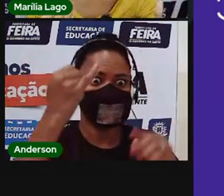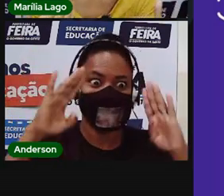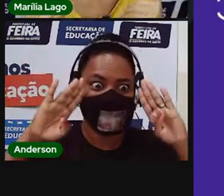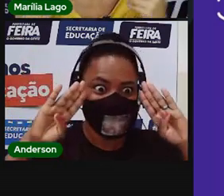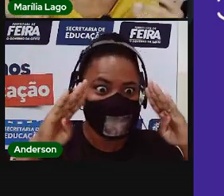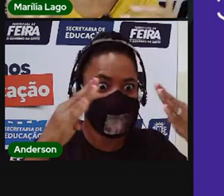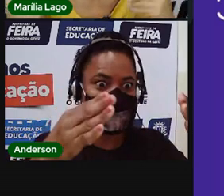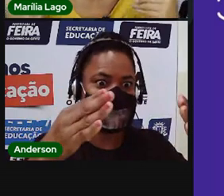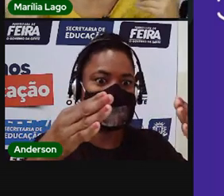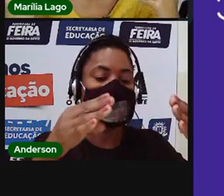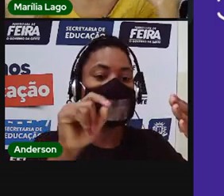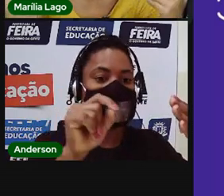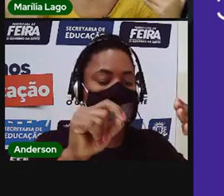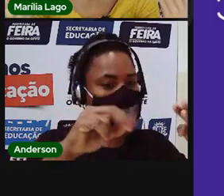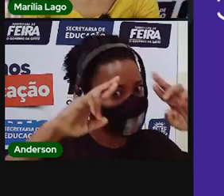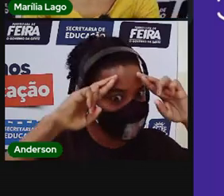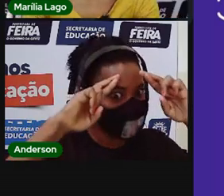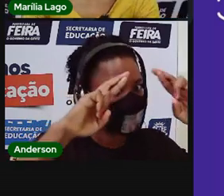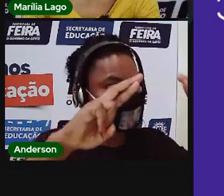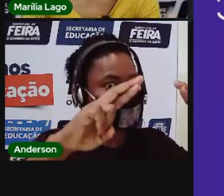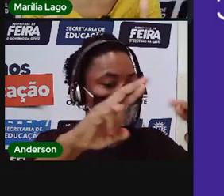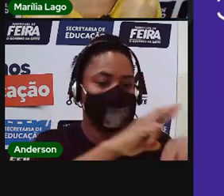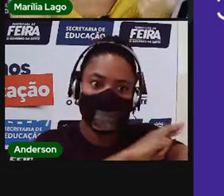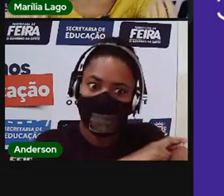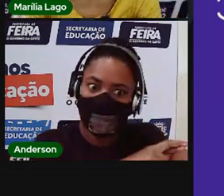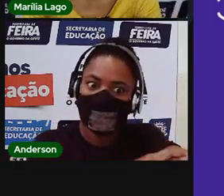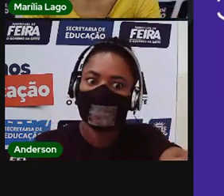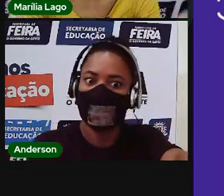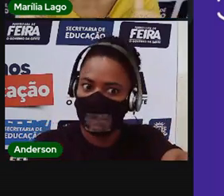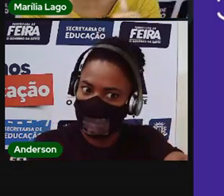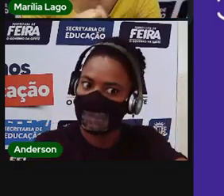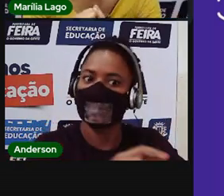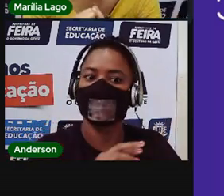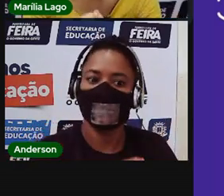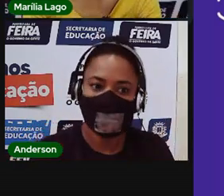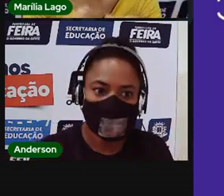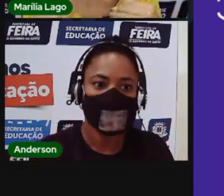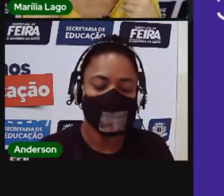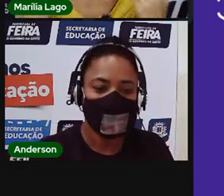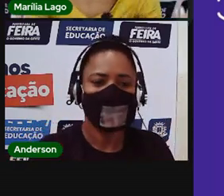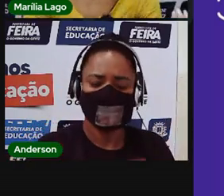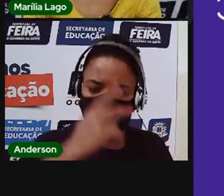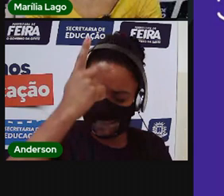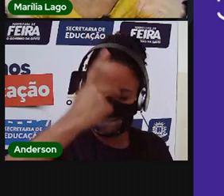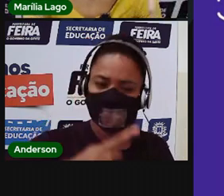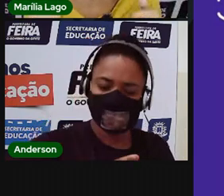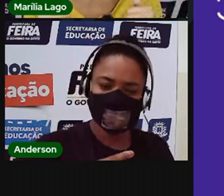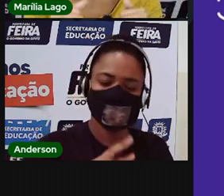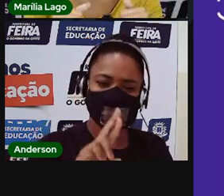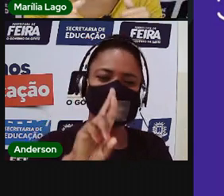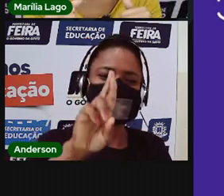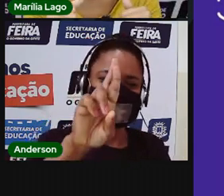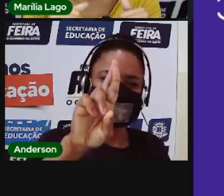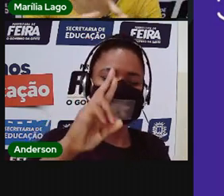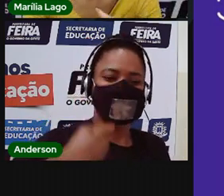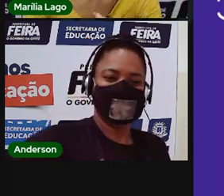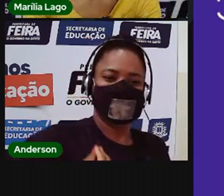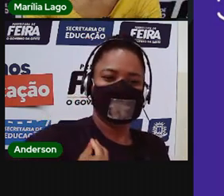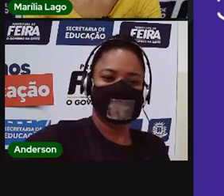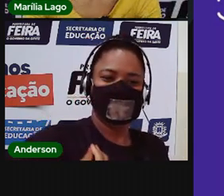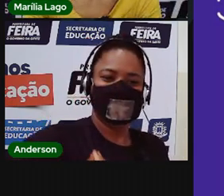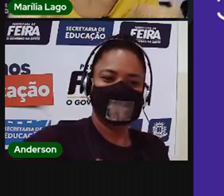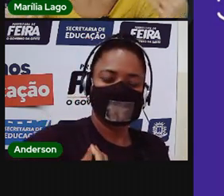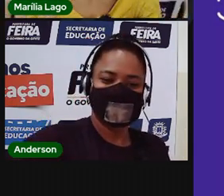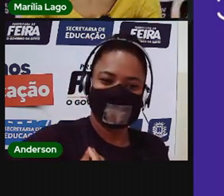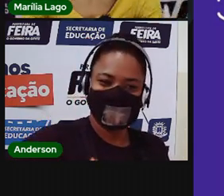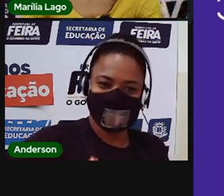e isso gera mais autonomia para vocês, trazendo justamente essa ideia de que vocês são protagonistas da própria